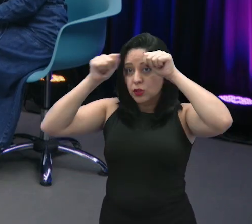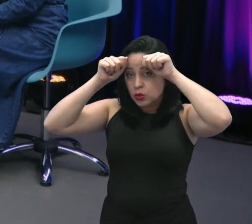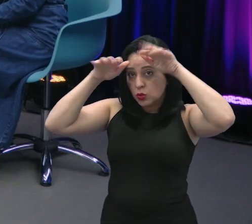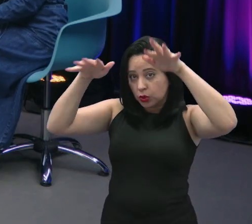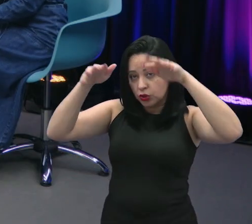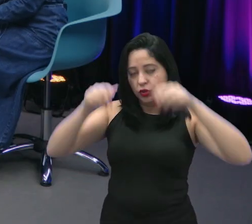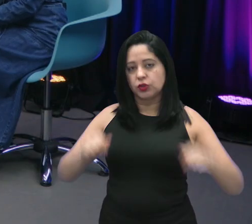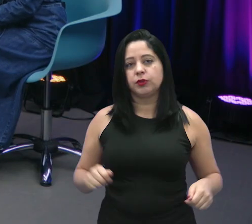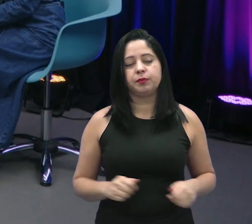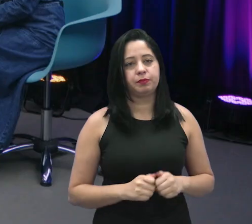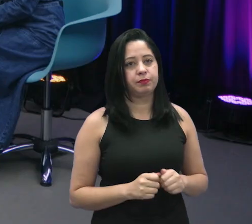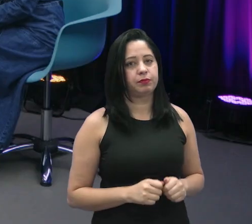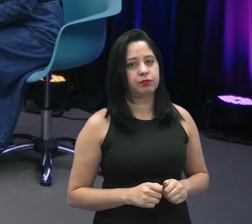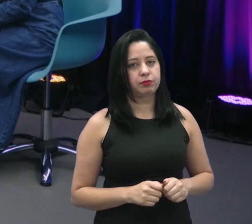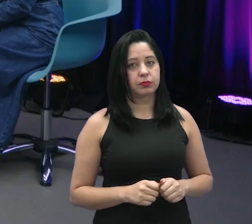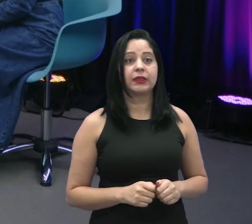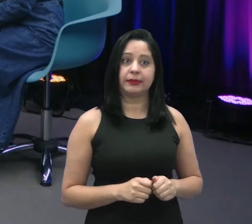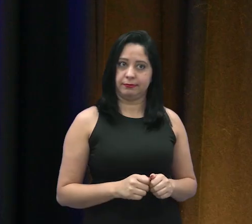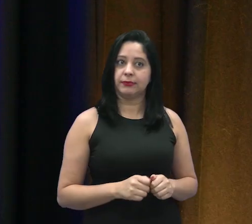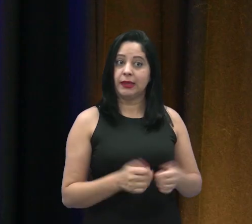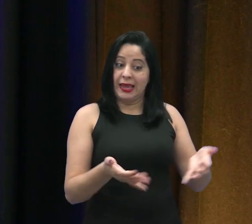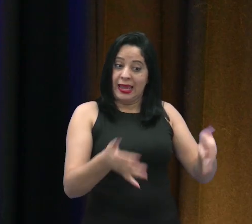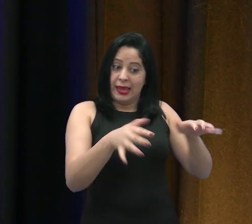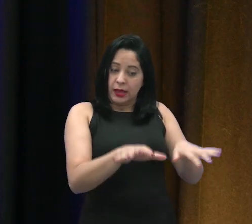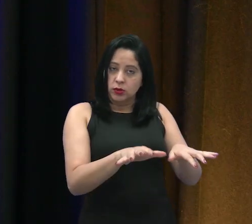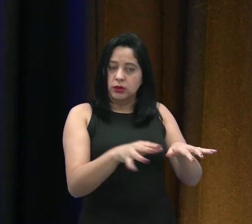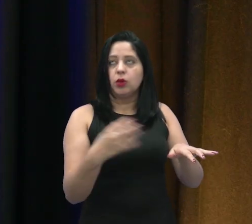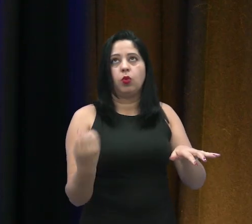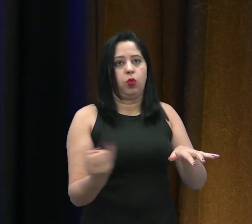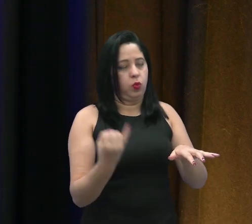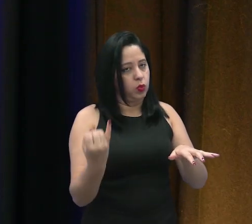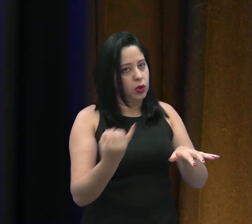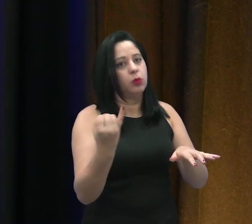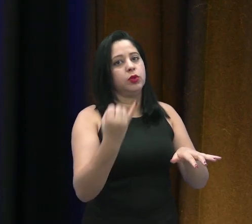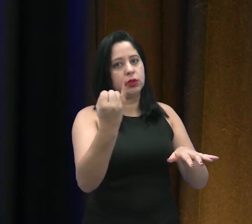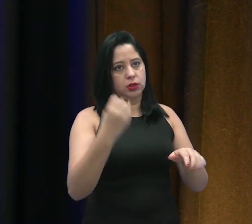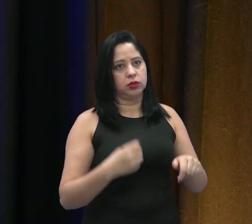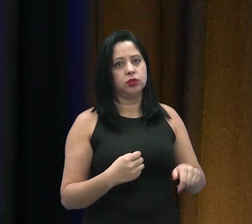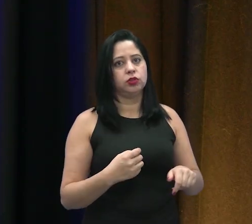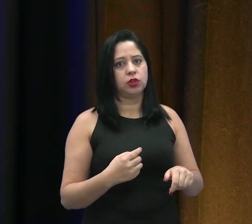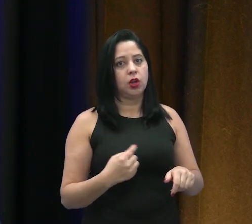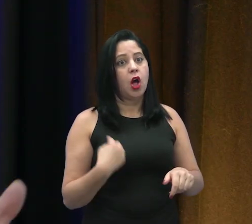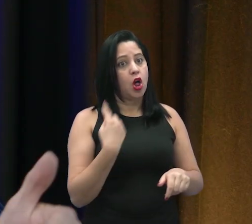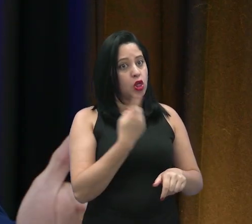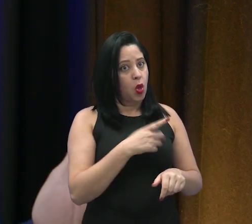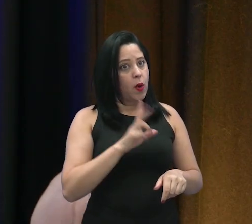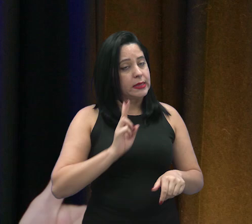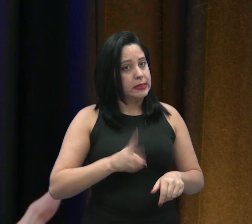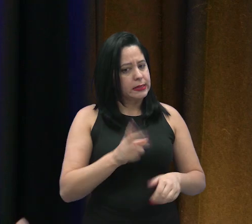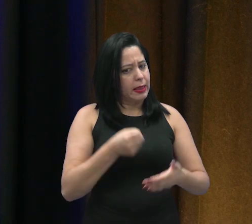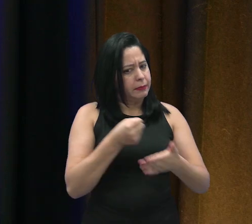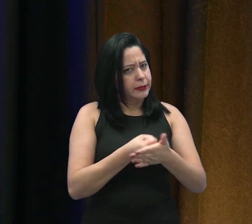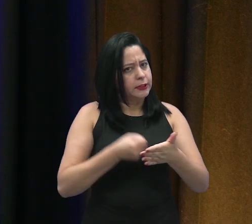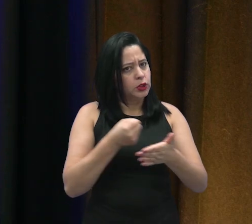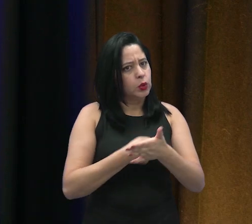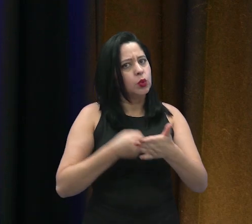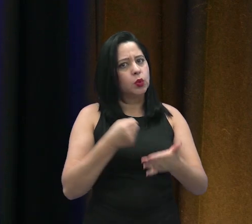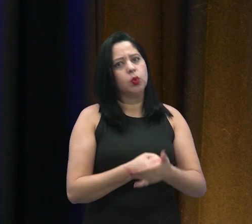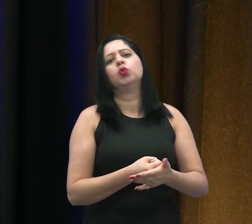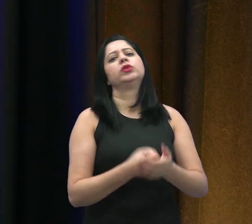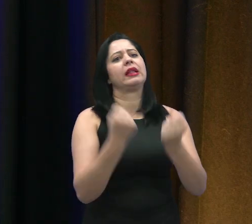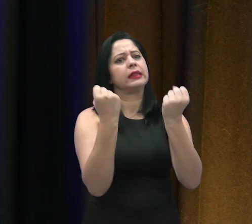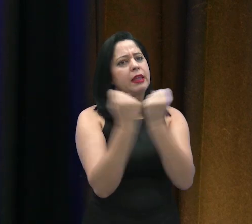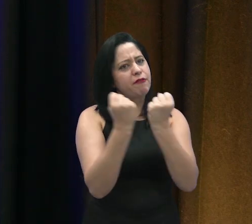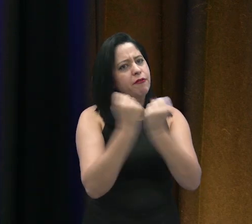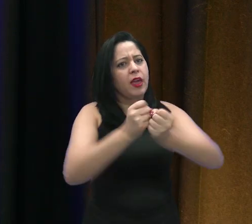transtorno autista? Então, sabe que a inclusão é fundamental, né? A gente briga muito nesse tempo todo que a gente já defende a pauta sobre